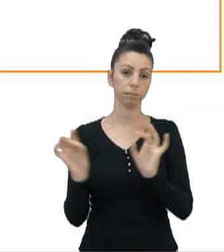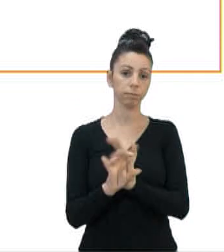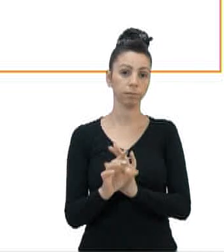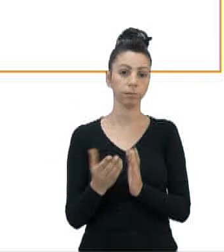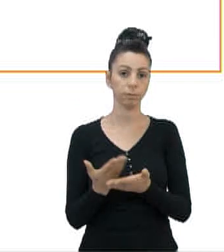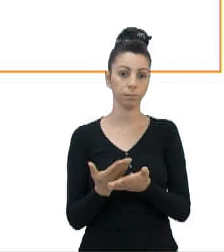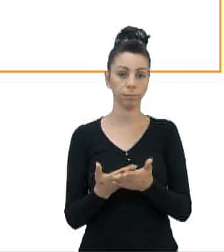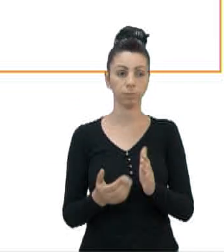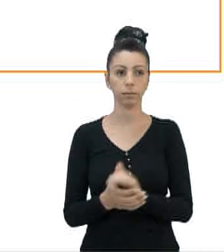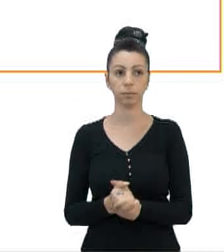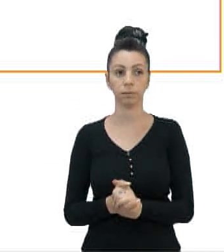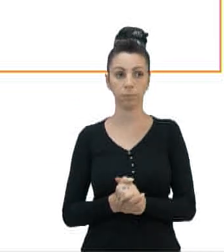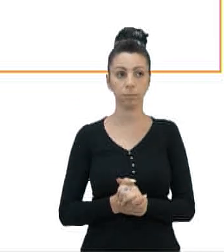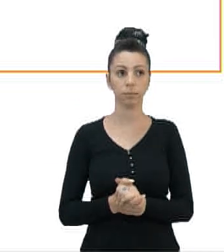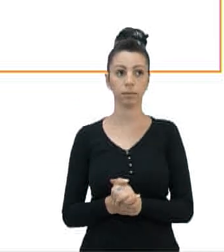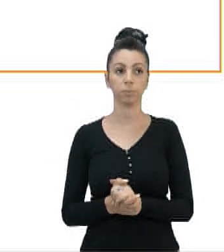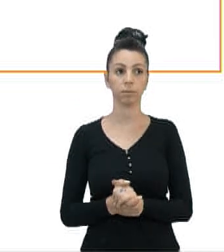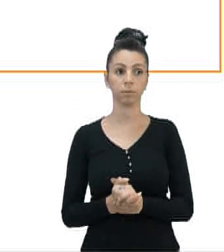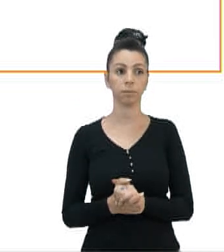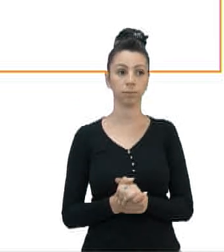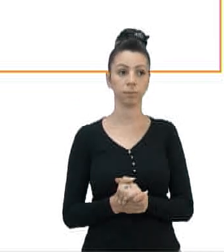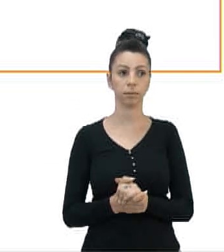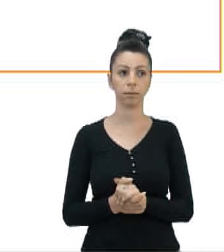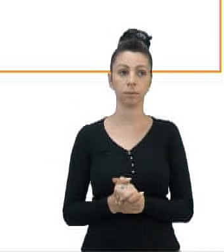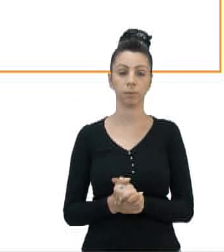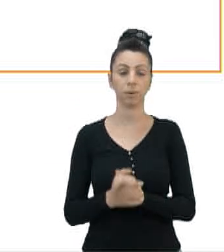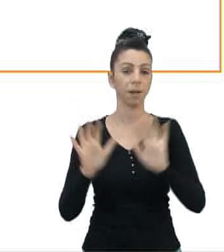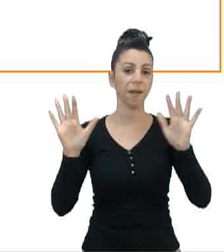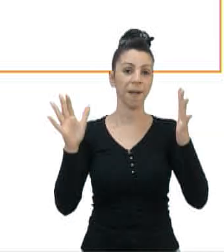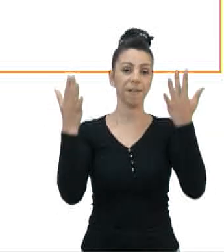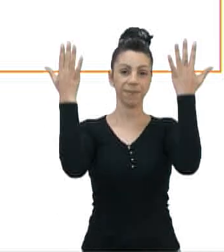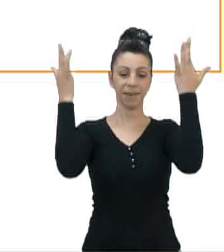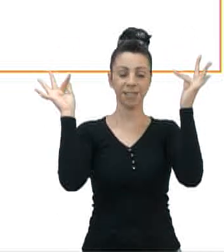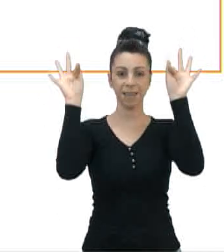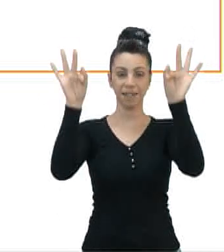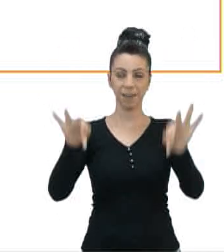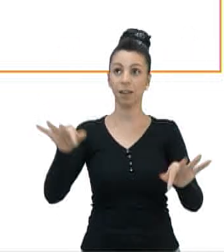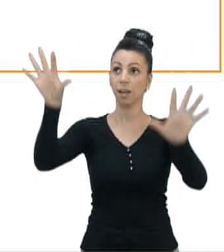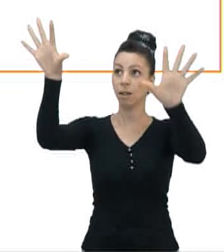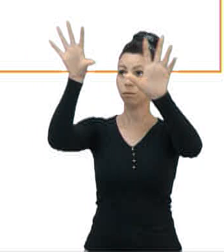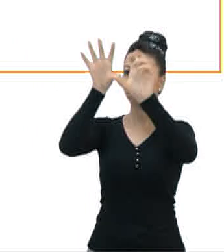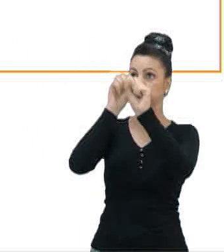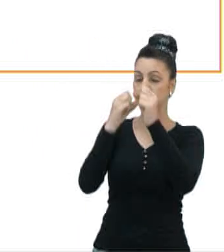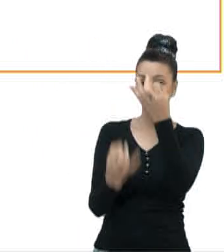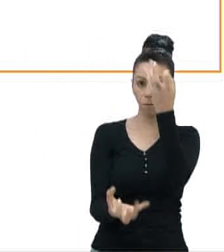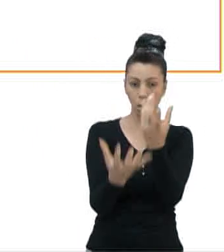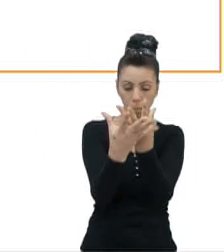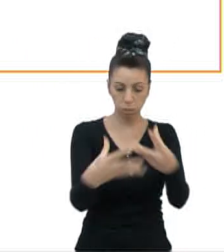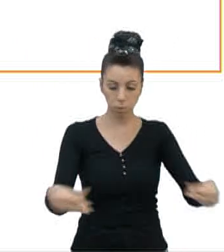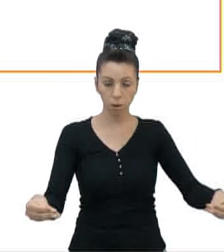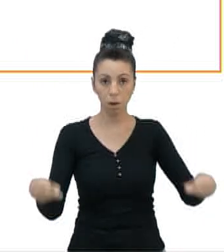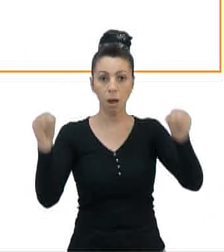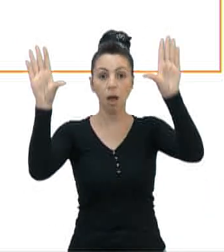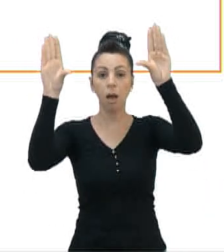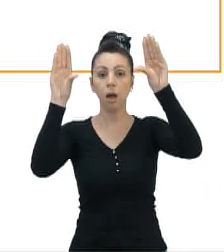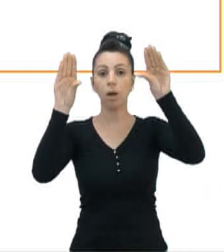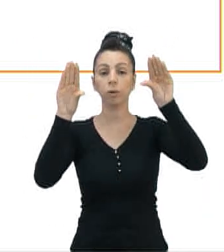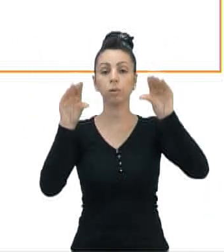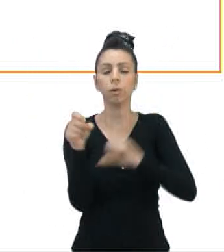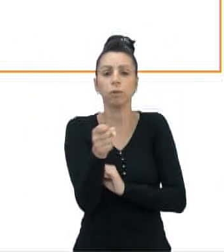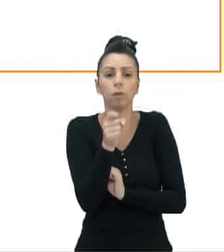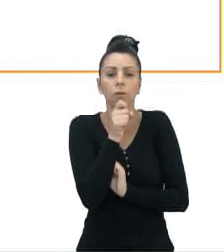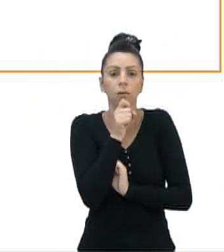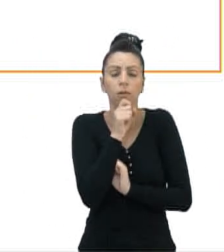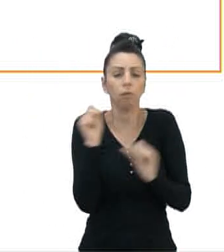eu tenho um poema do Drummond e a gente vem. A festa acabou, a luz apagou, o fogo sumiu, a noite esfriou. E